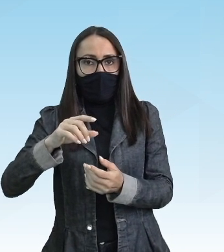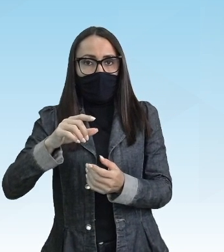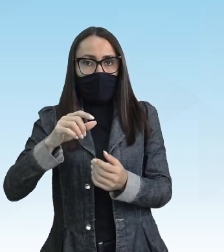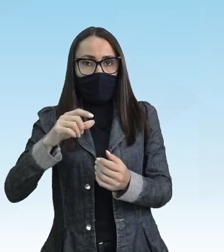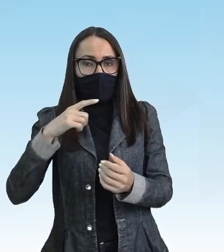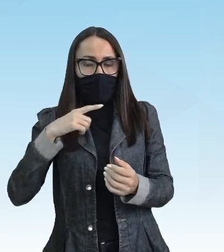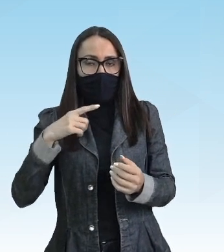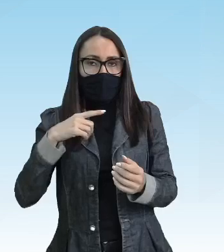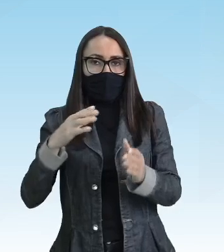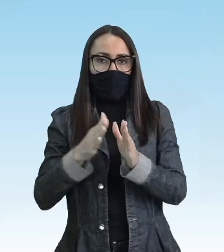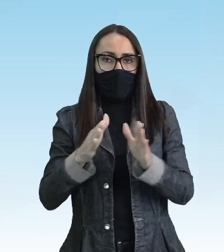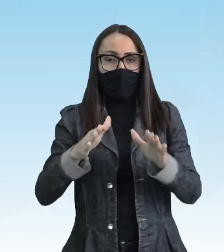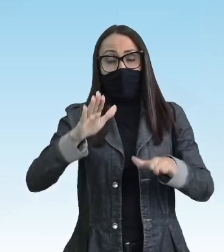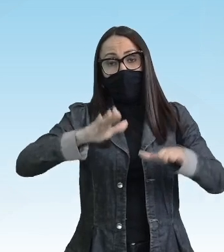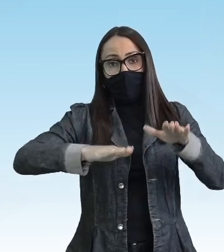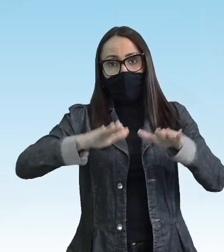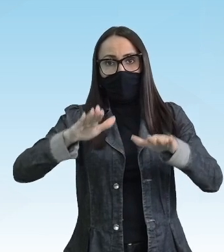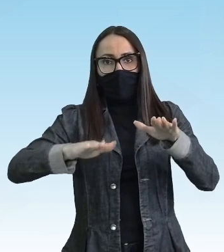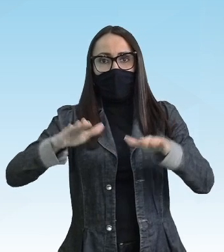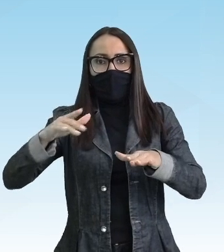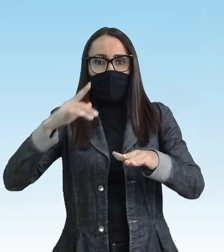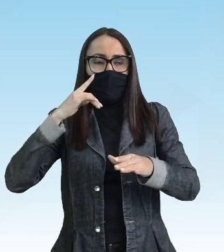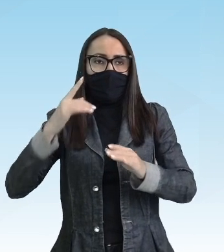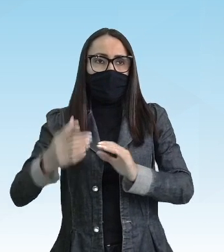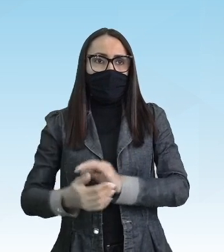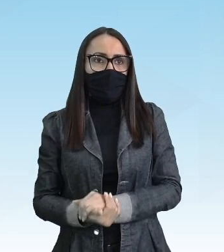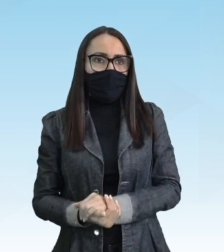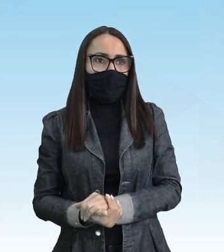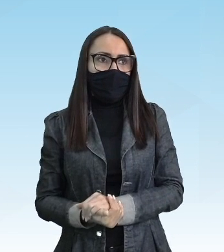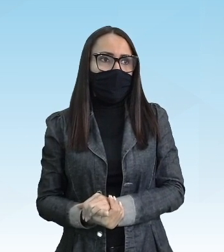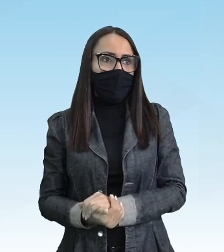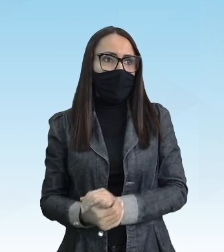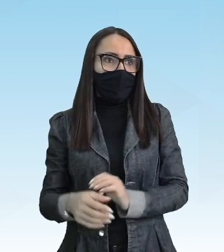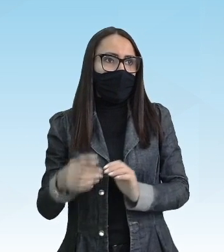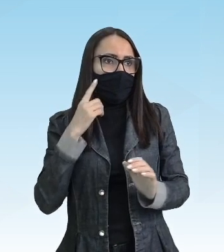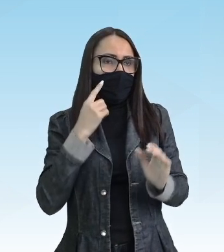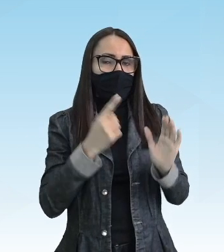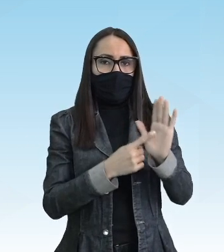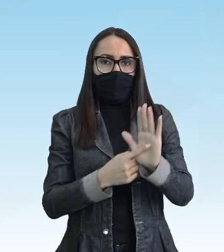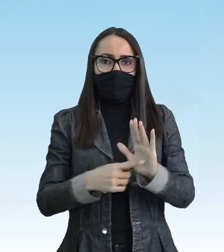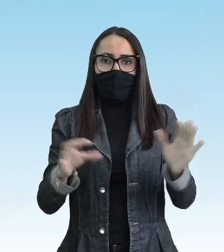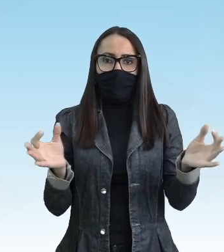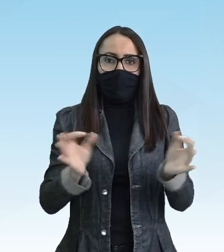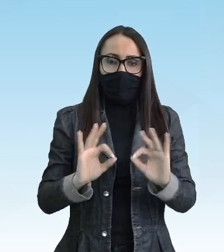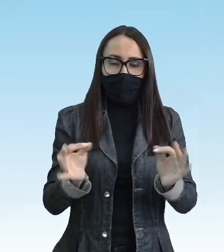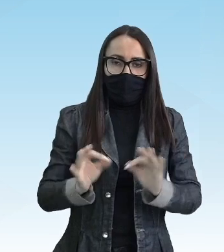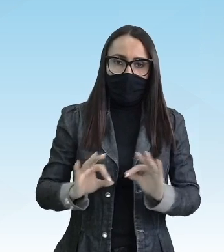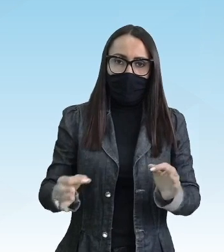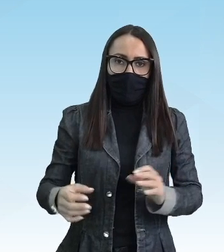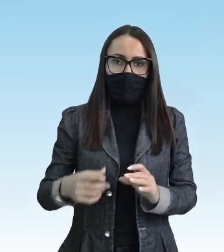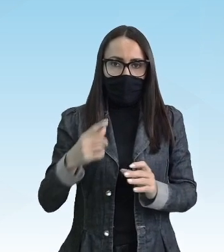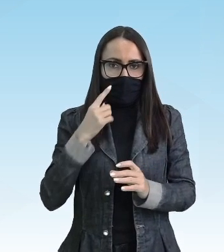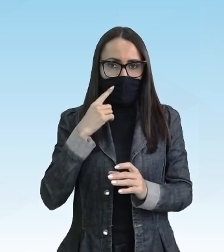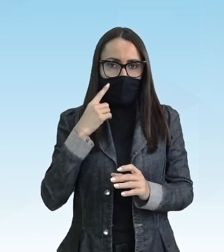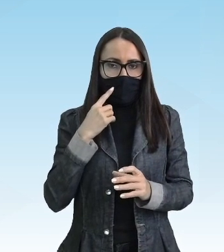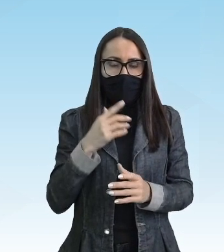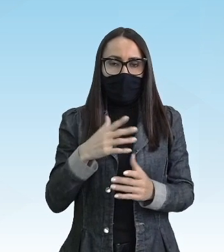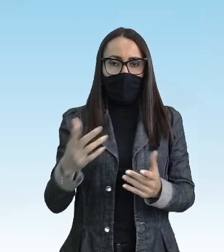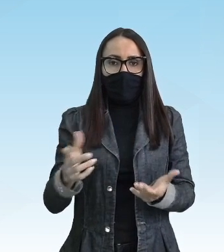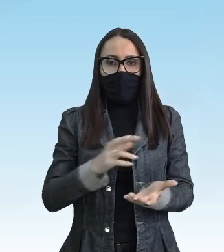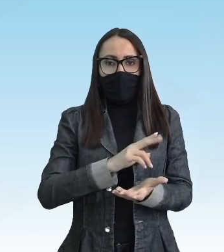largura proporcional ao comprimento, não apresentando nenhuma dimensão sobressaindo as